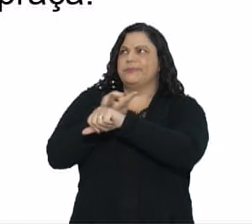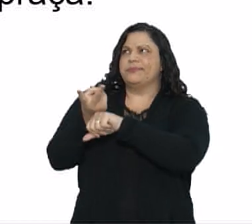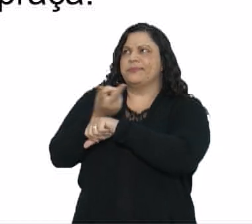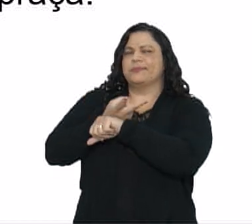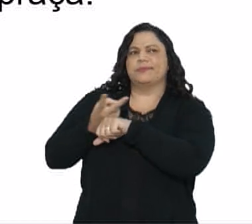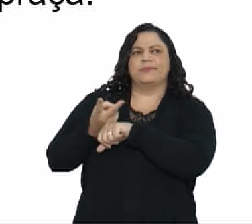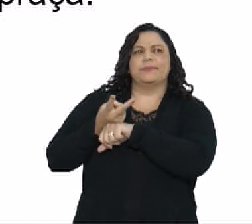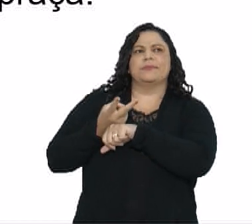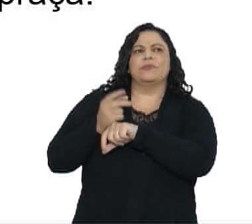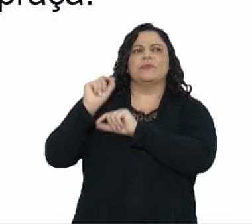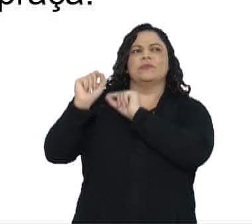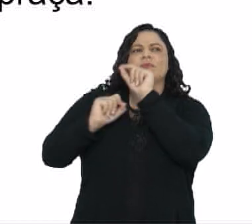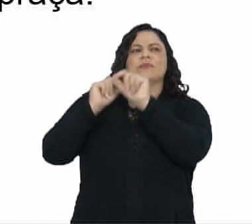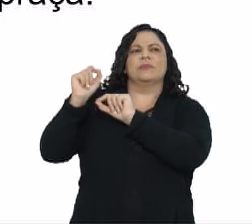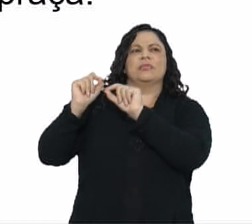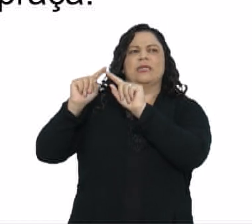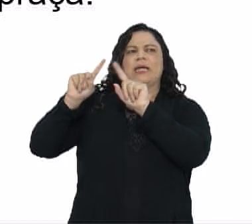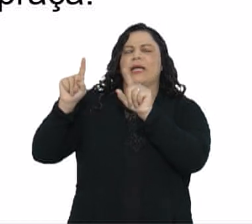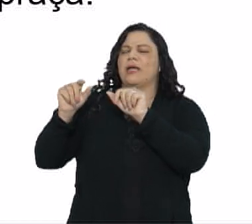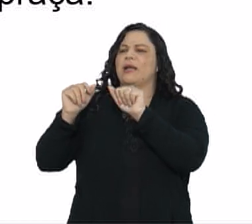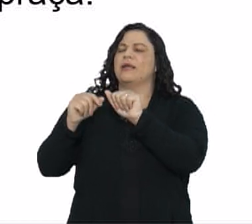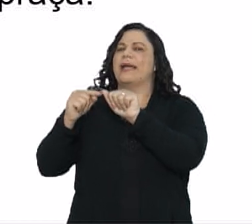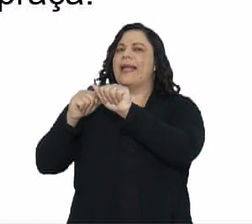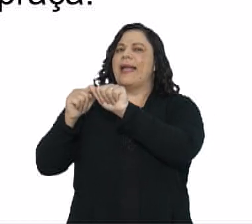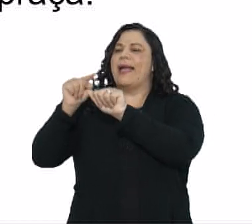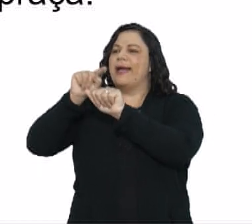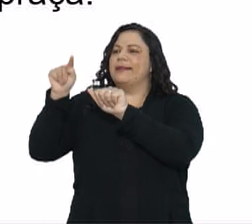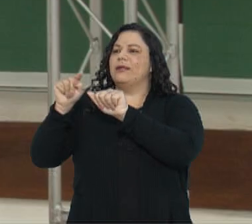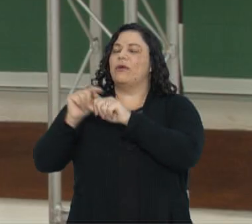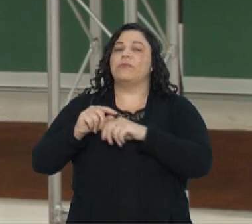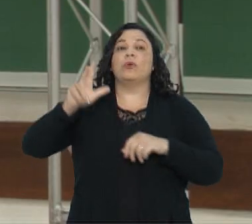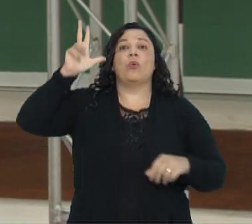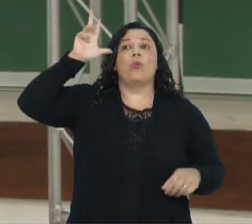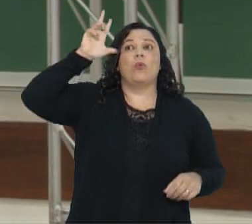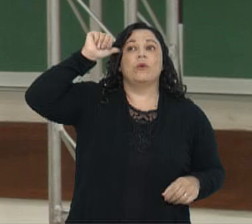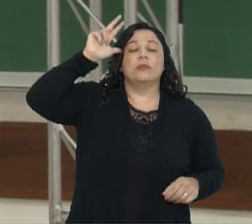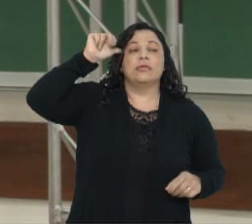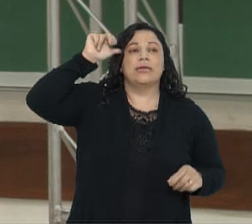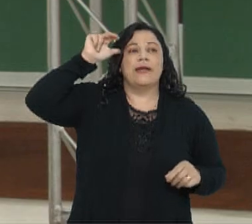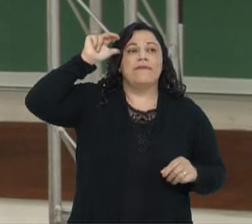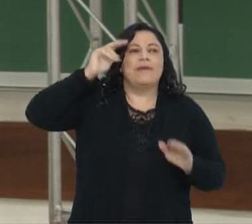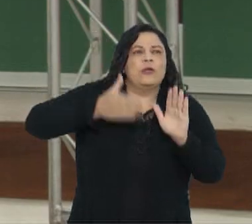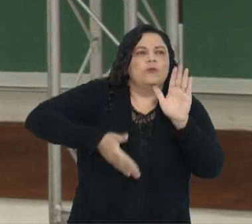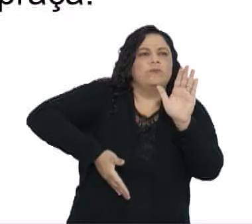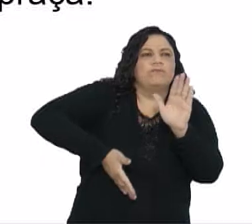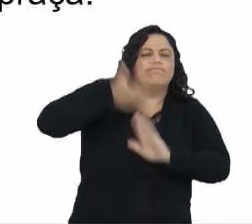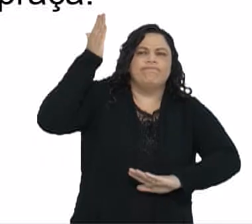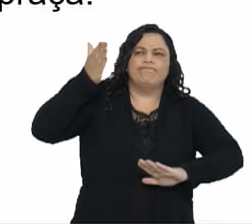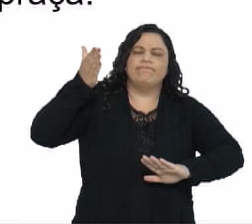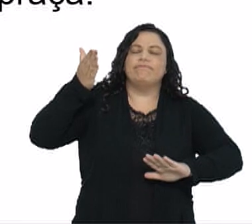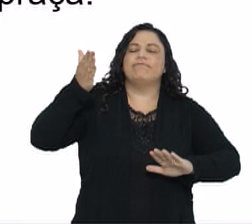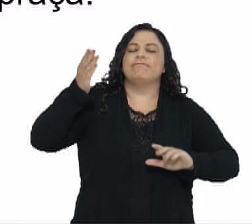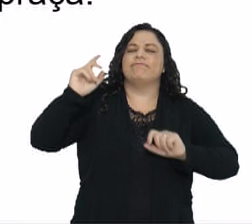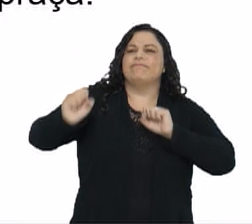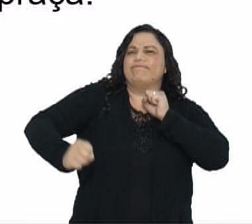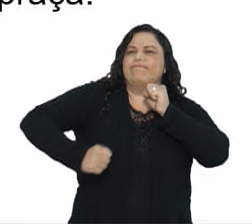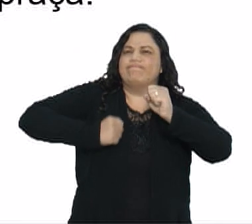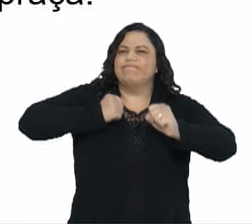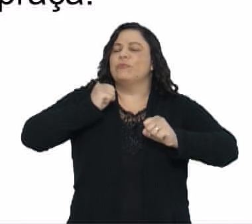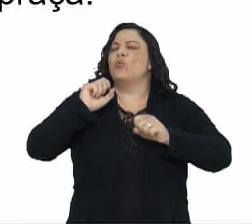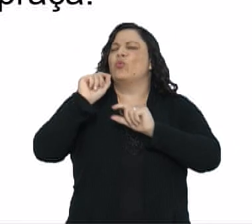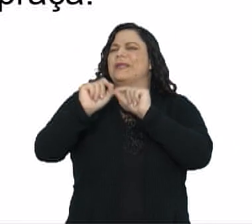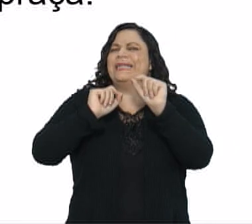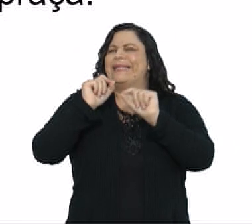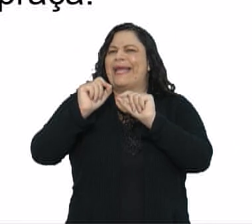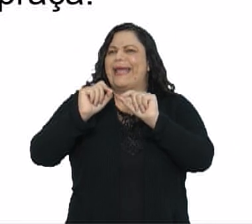saiu em disparada. Quem saiu? O cavalo, um núcleo só, simples, confere. Sujeito composto,